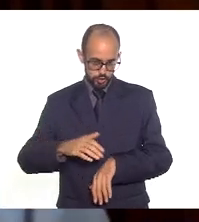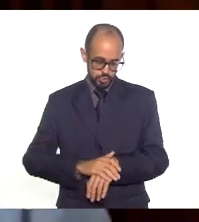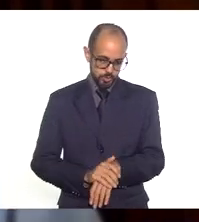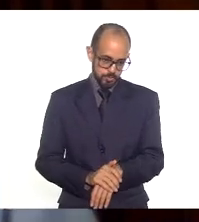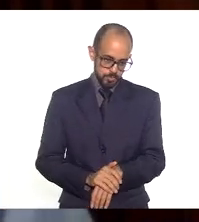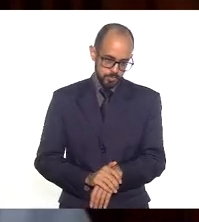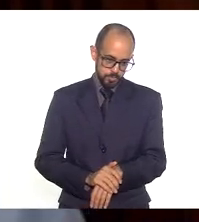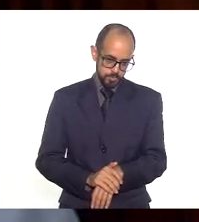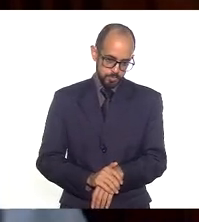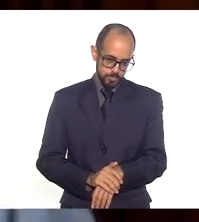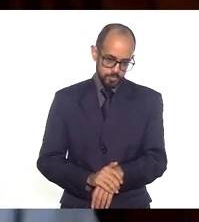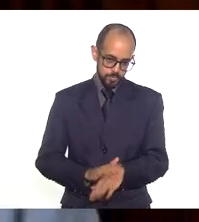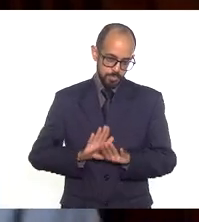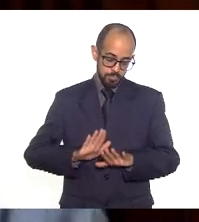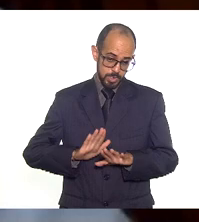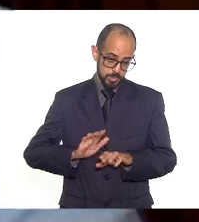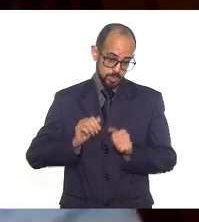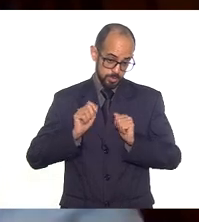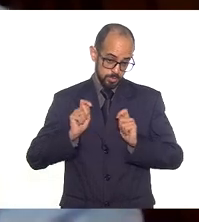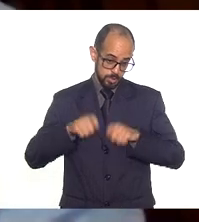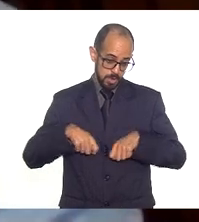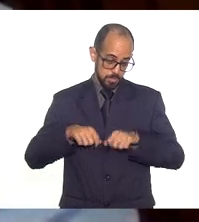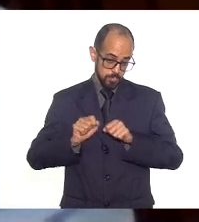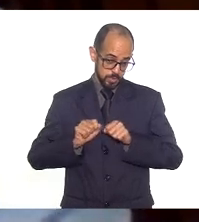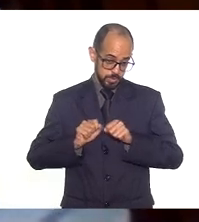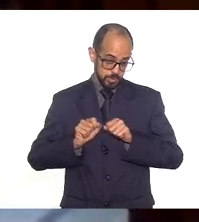Mas eu podemos fazer isso...